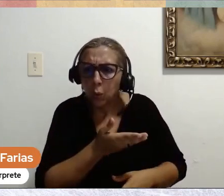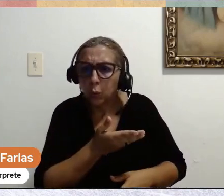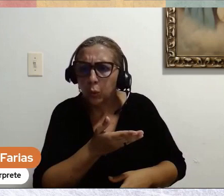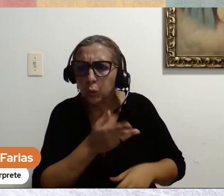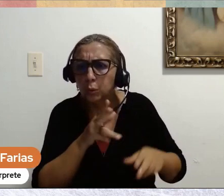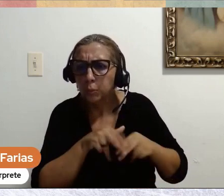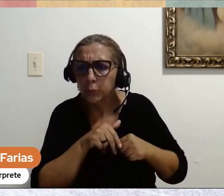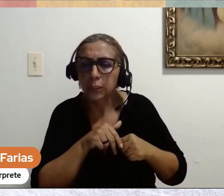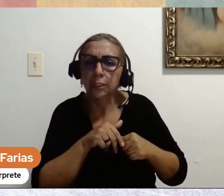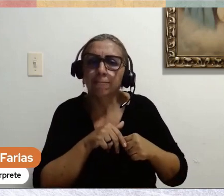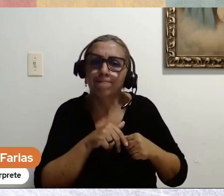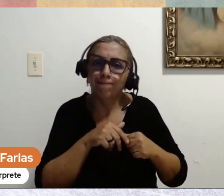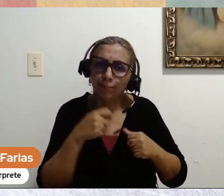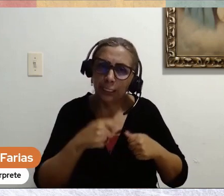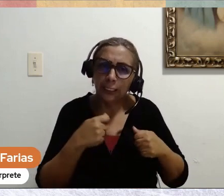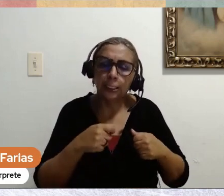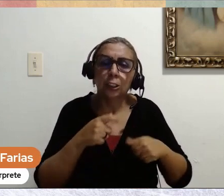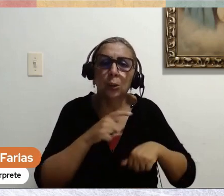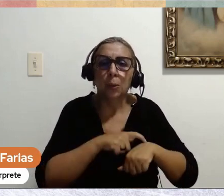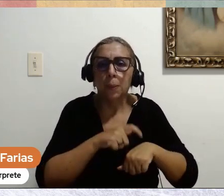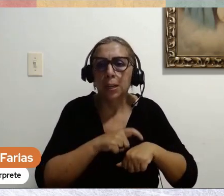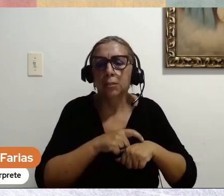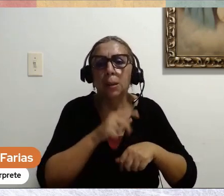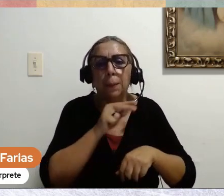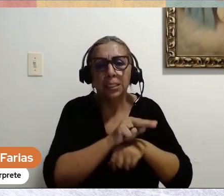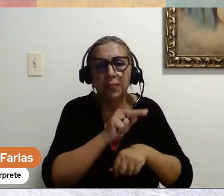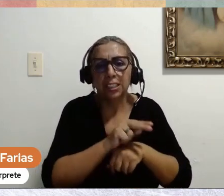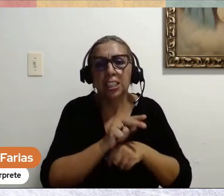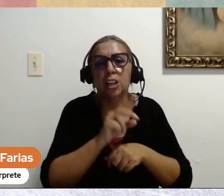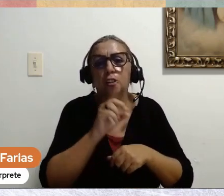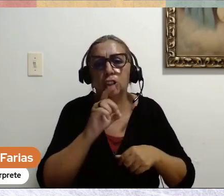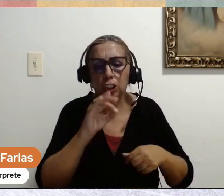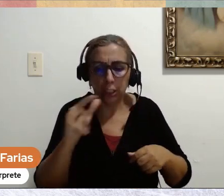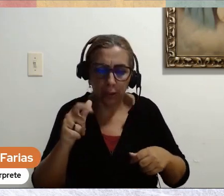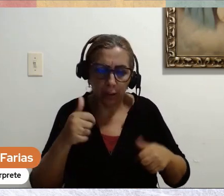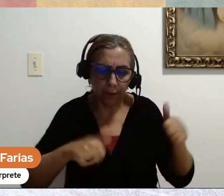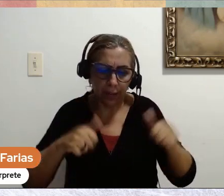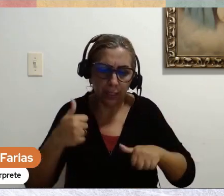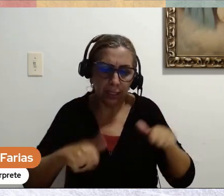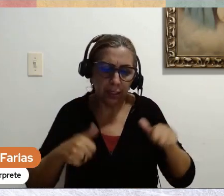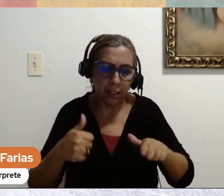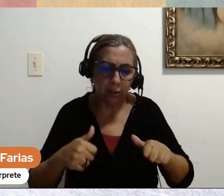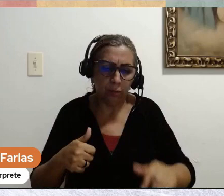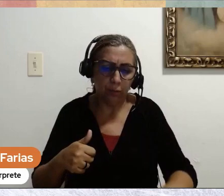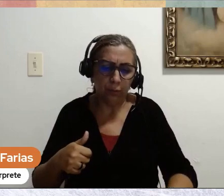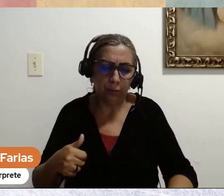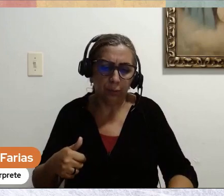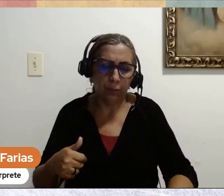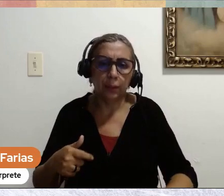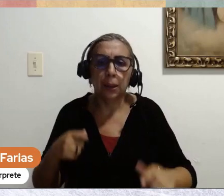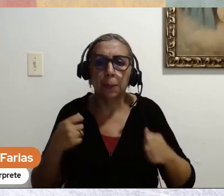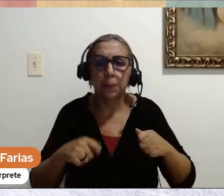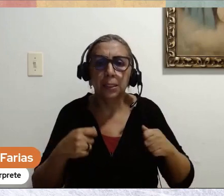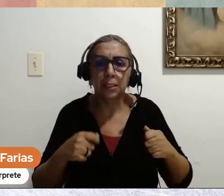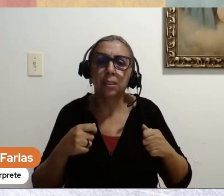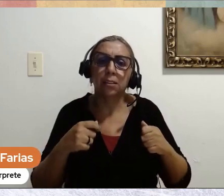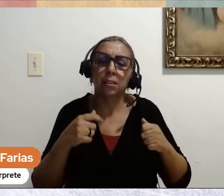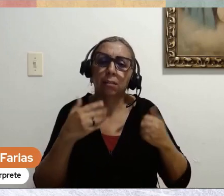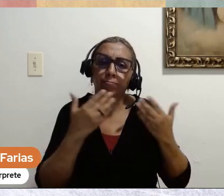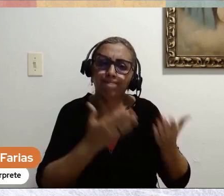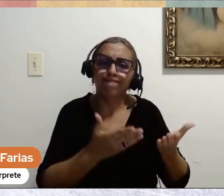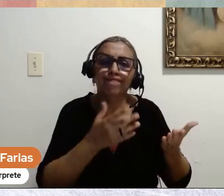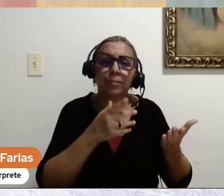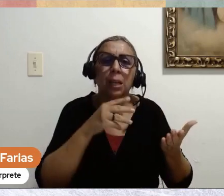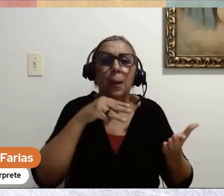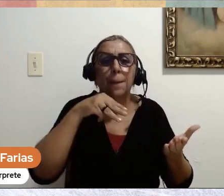que também é crucial, outro momento da preservação digital, a avaliação da gestão de riscos. Precisa contemplar. E os